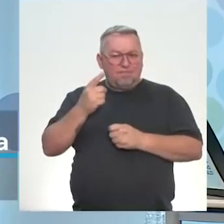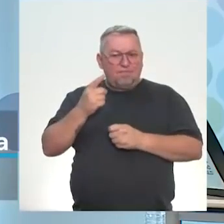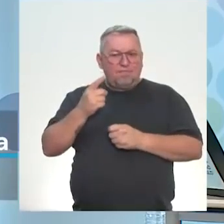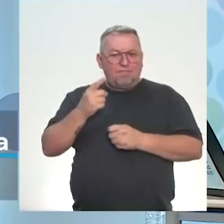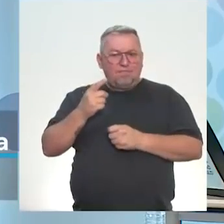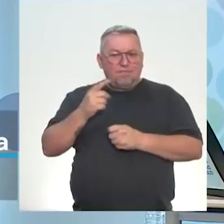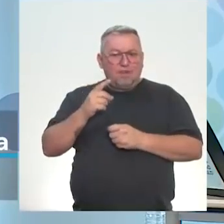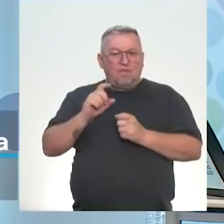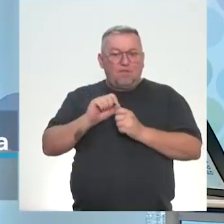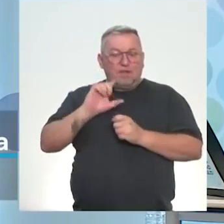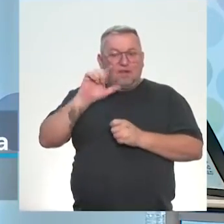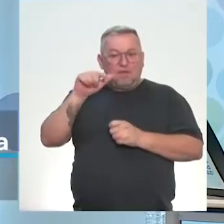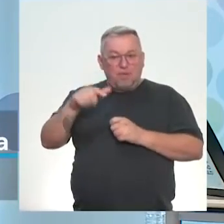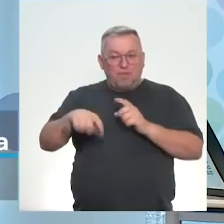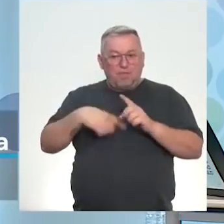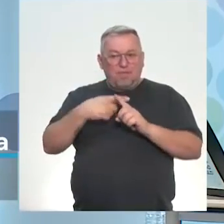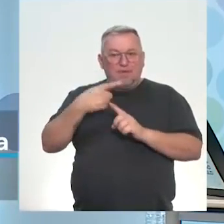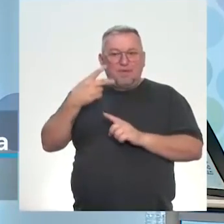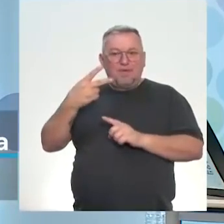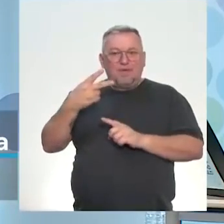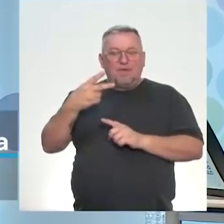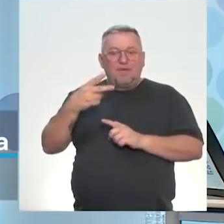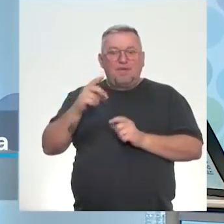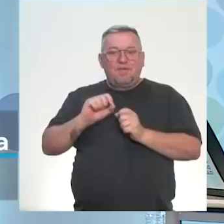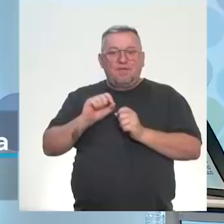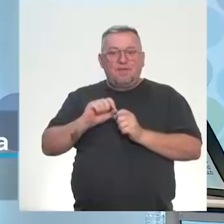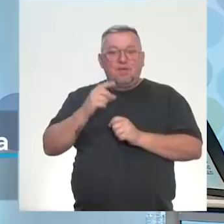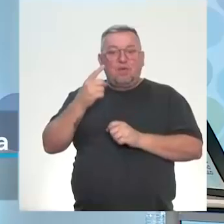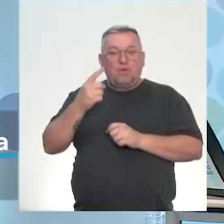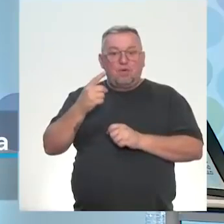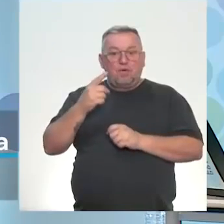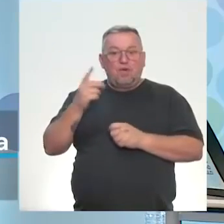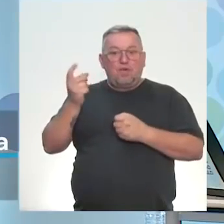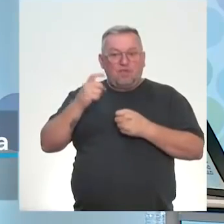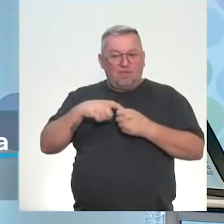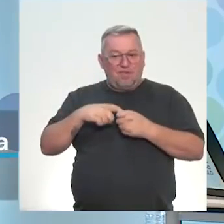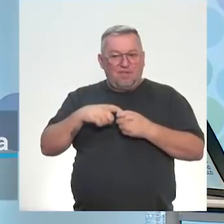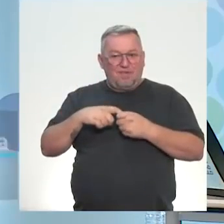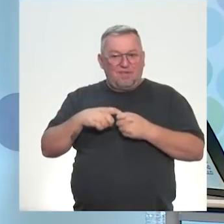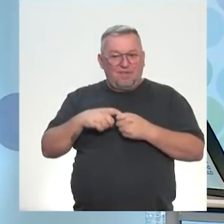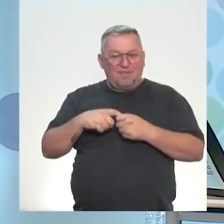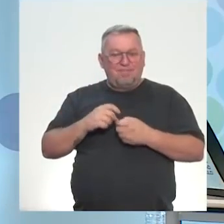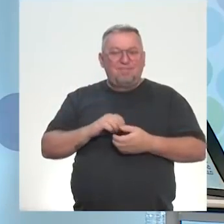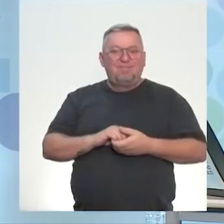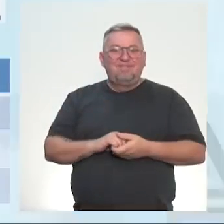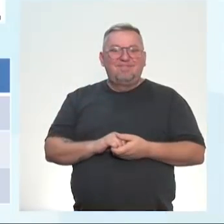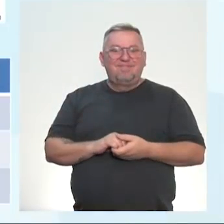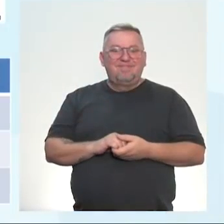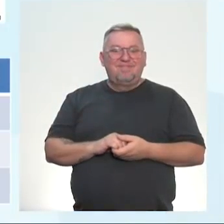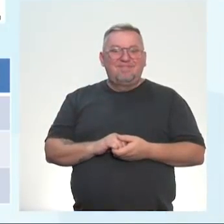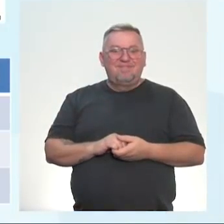3. Vou fazer depois mais 2, né? Tenta fazer pelo menos uma, a gente já retorna aí. Bom trabalho.